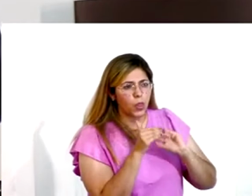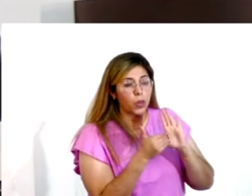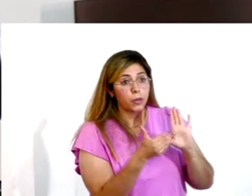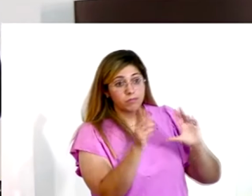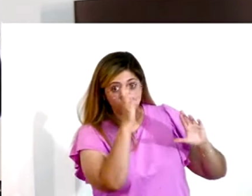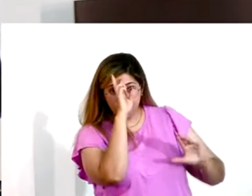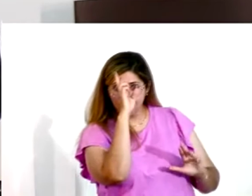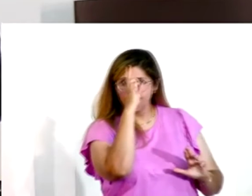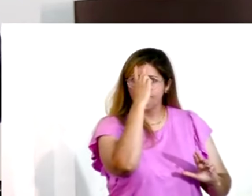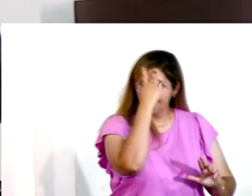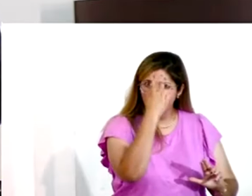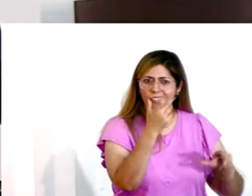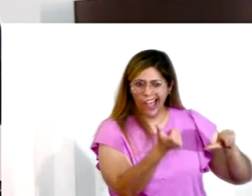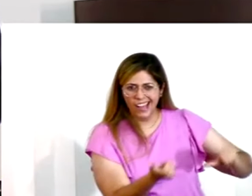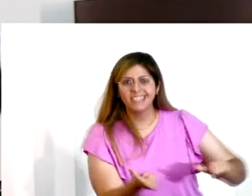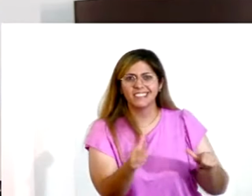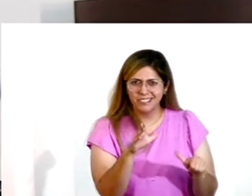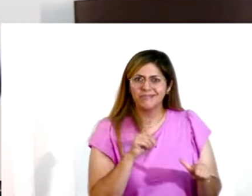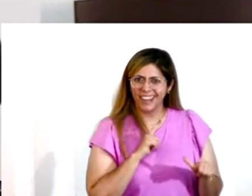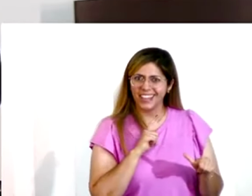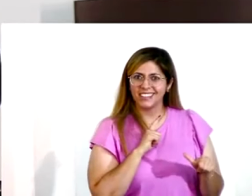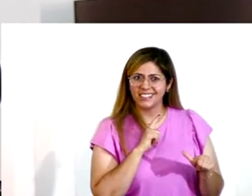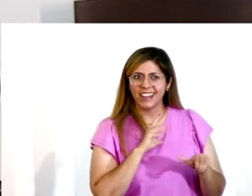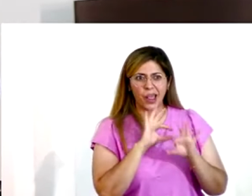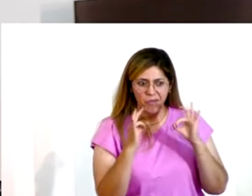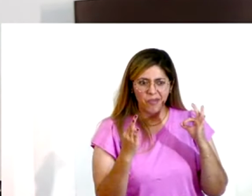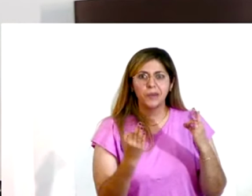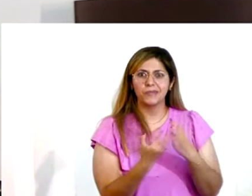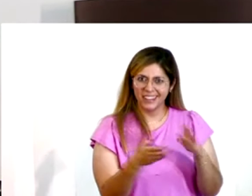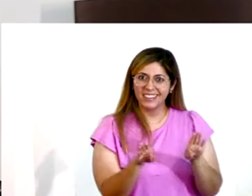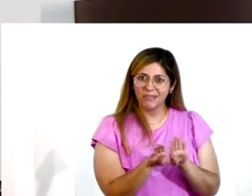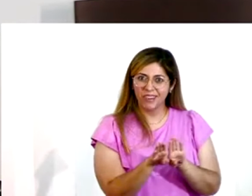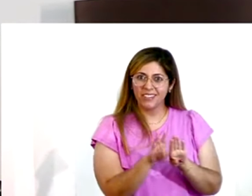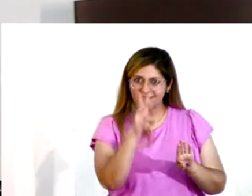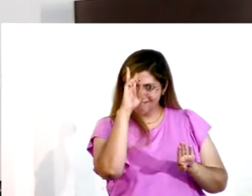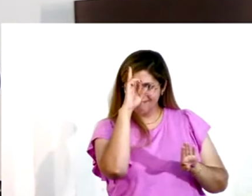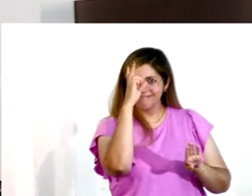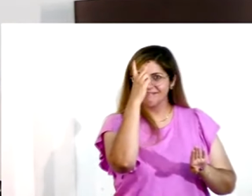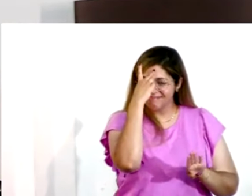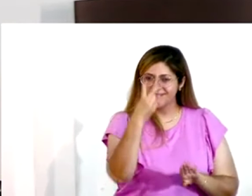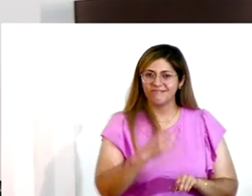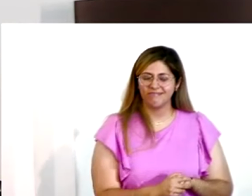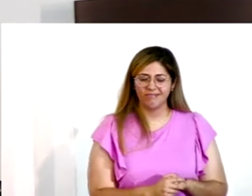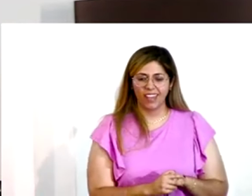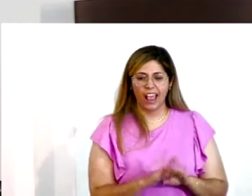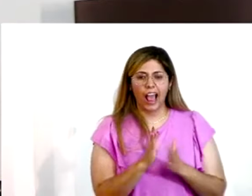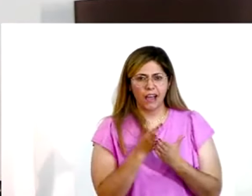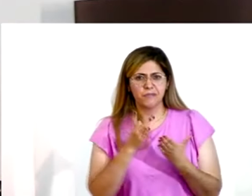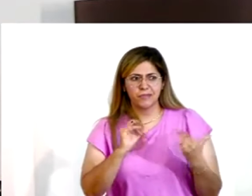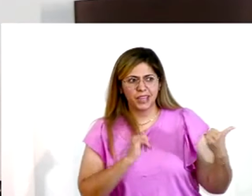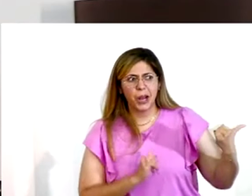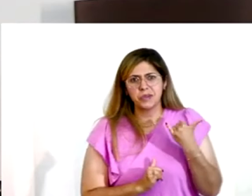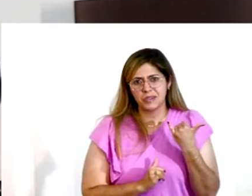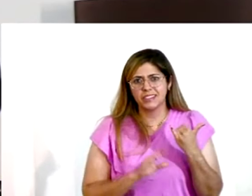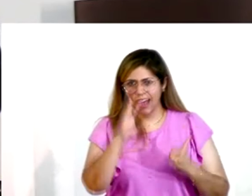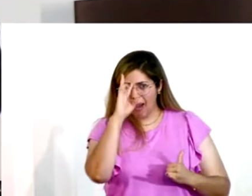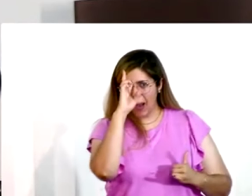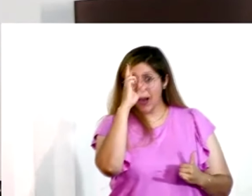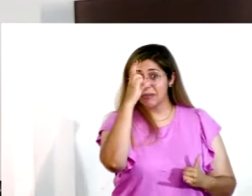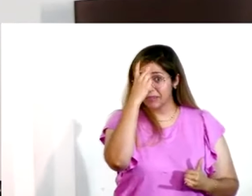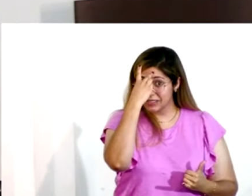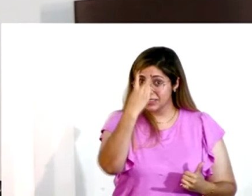pela palavra de Deus, ele e toda a sua família. Então, a Bíblia fala disso. A Bíblia fala de convertidos